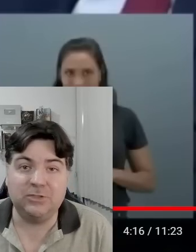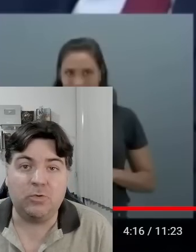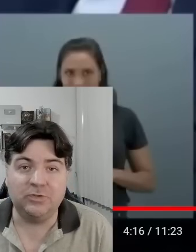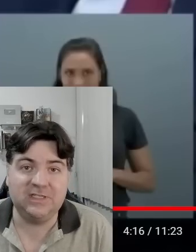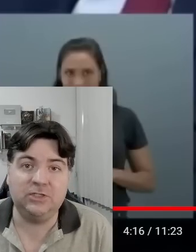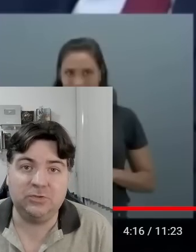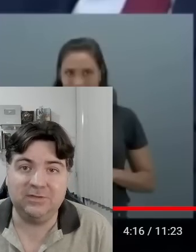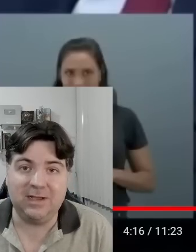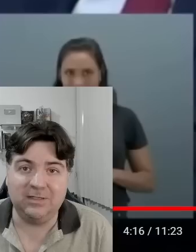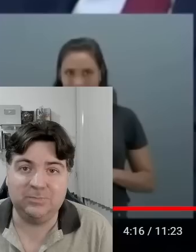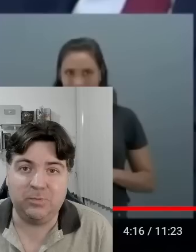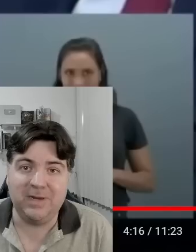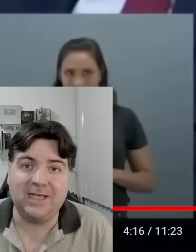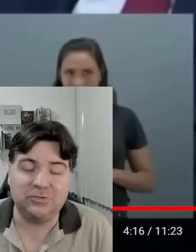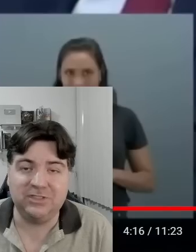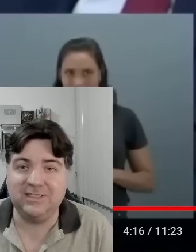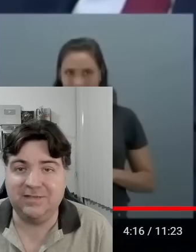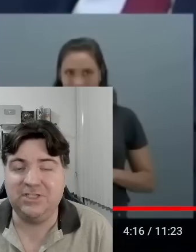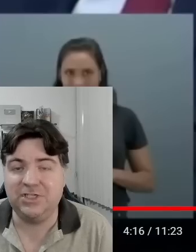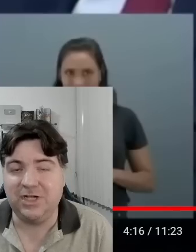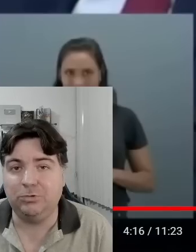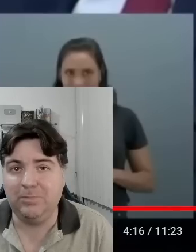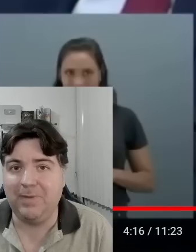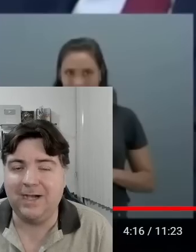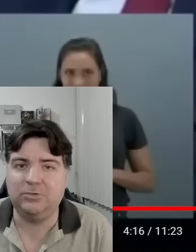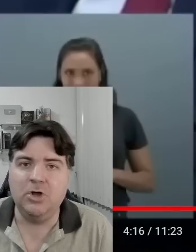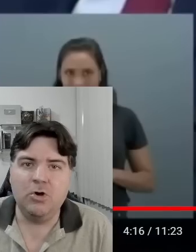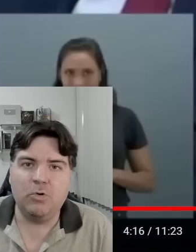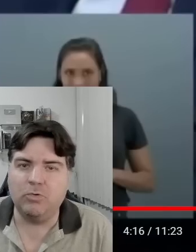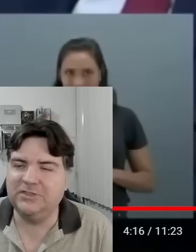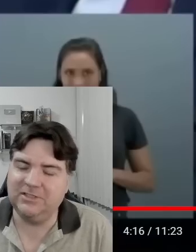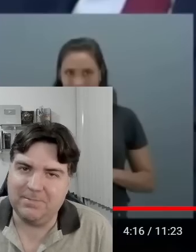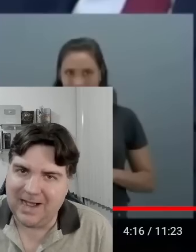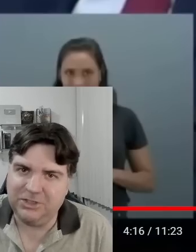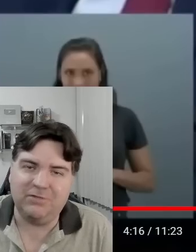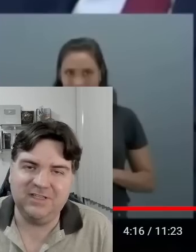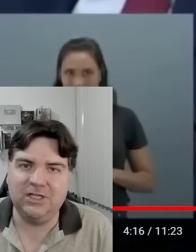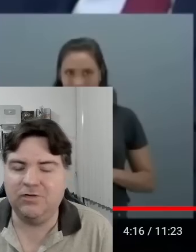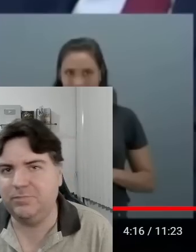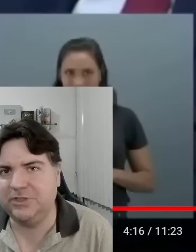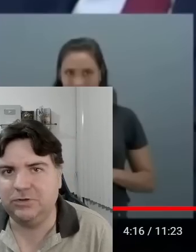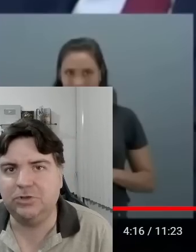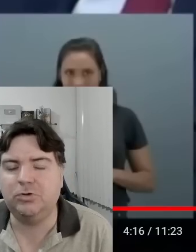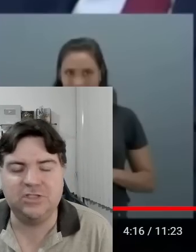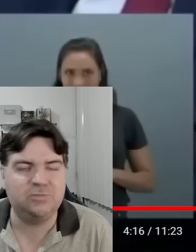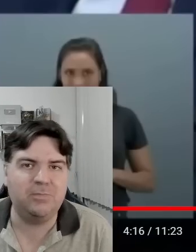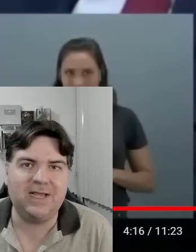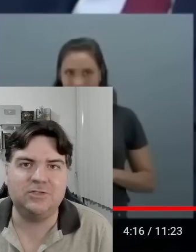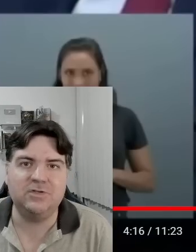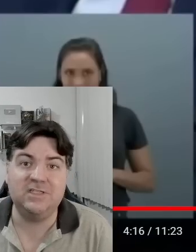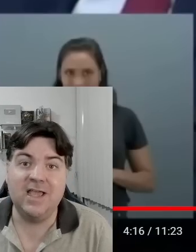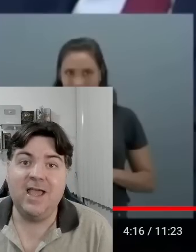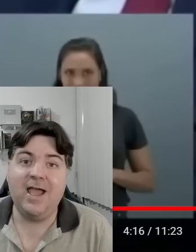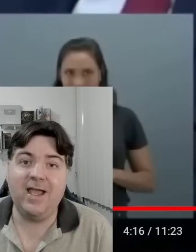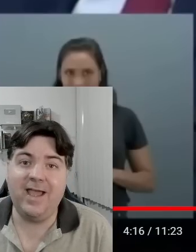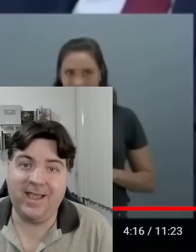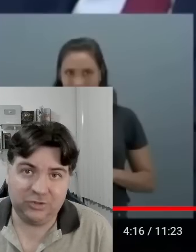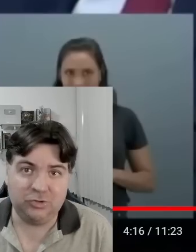95%, mas o consenso nas publicações das revistas de alto impacto, o consenso é mais de 99% de todas as